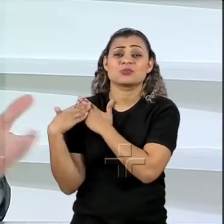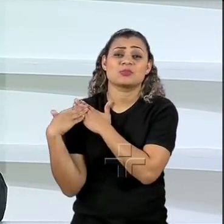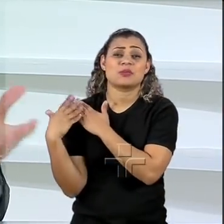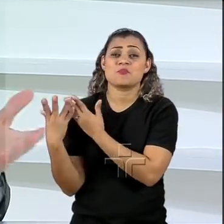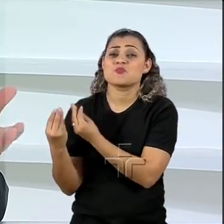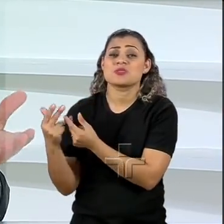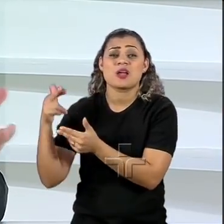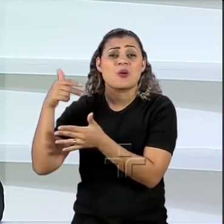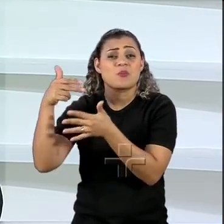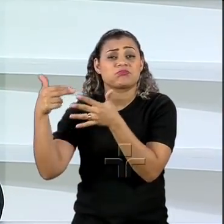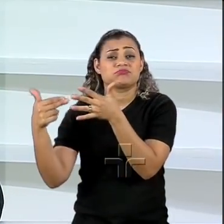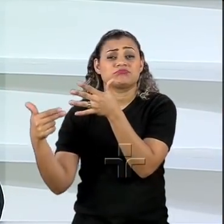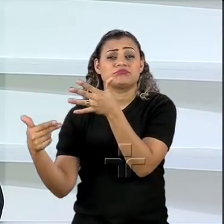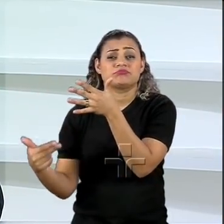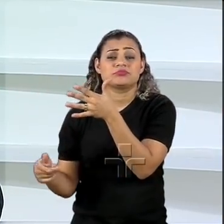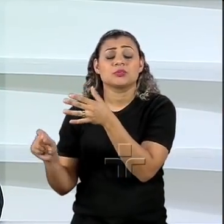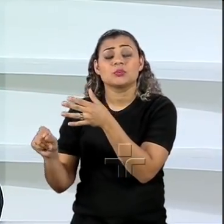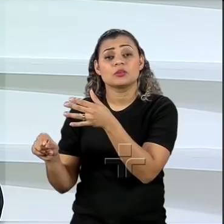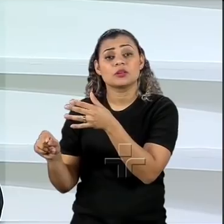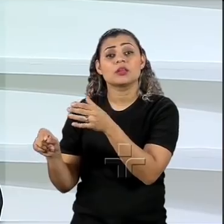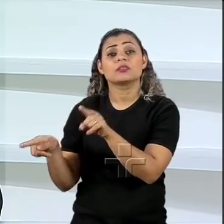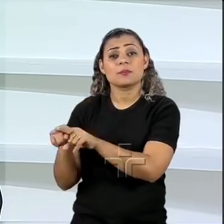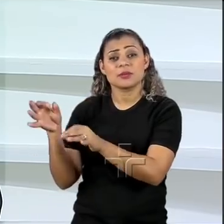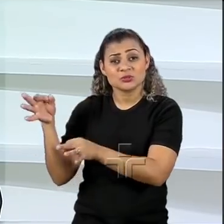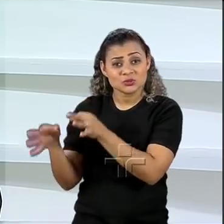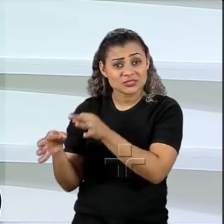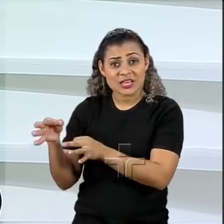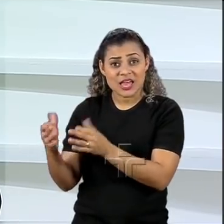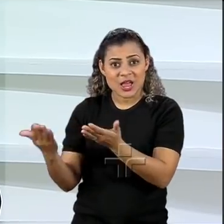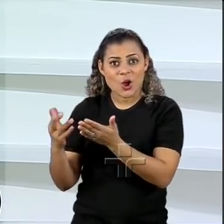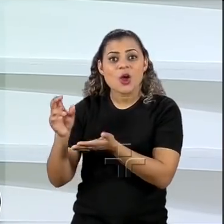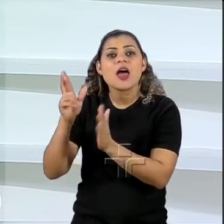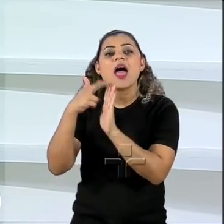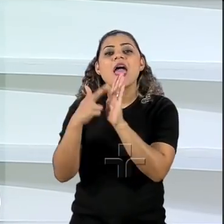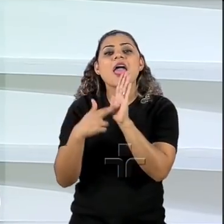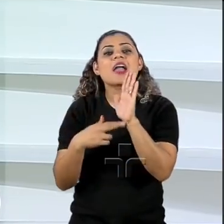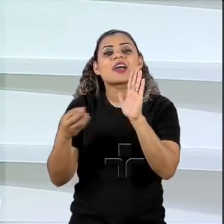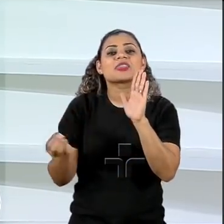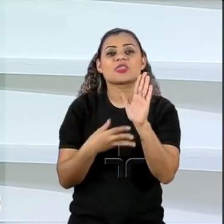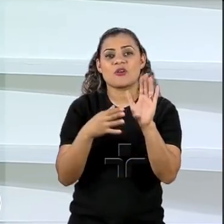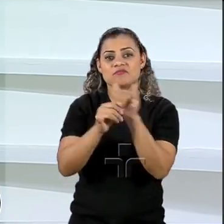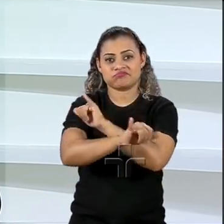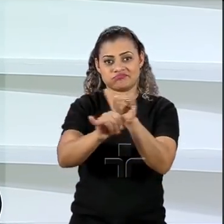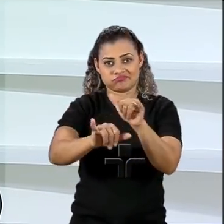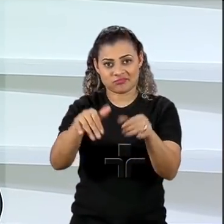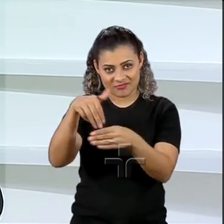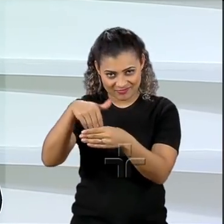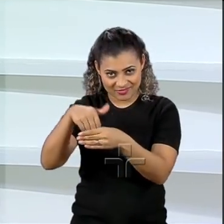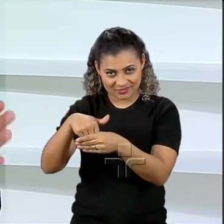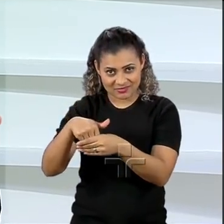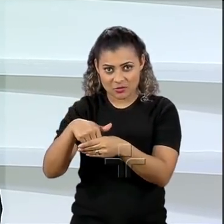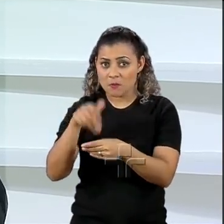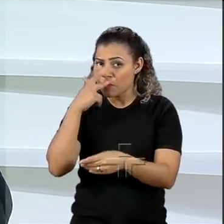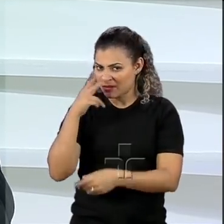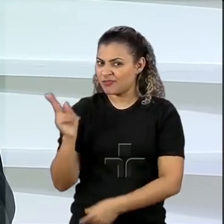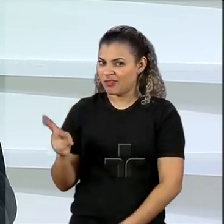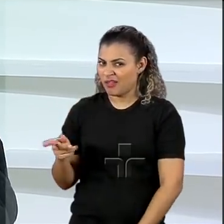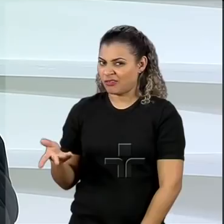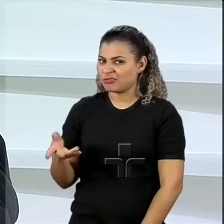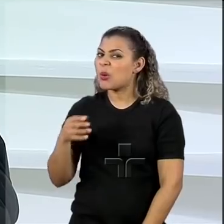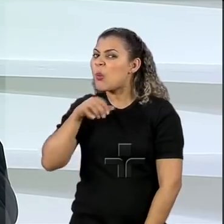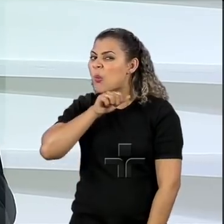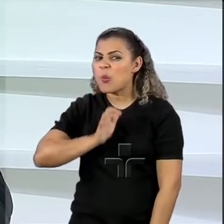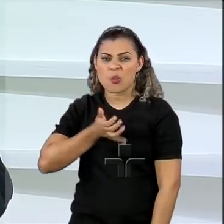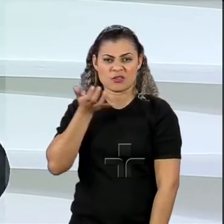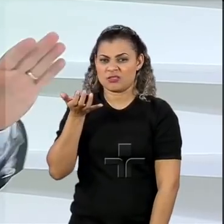intervenções do judiciário nas regras eleitorais e partidárias têm sido desastrosas do ponto de vista do funcionamento do